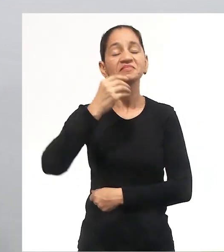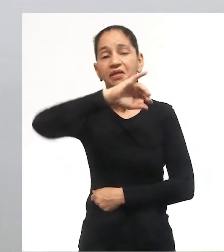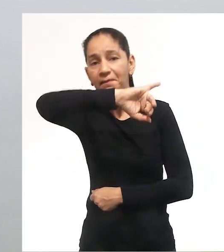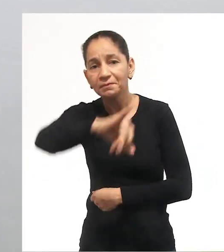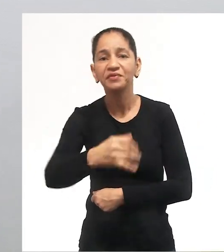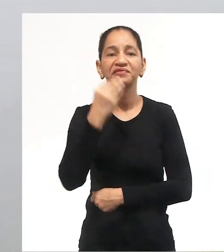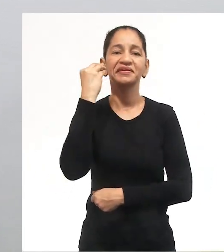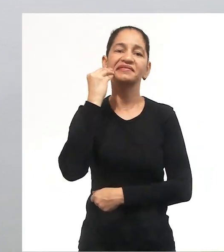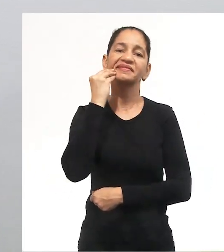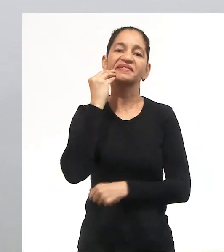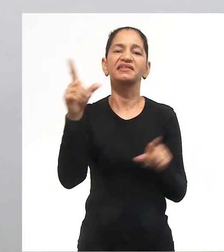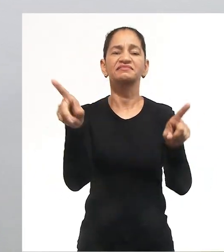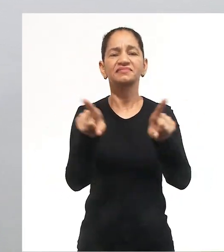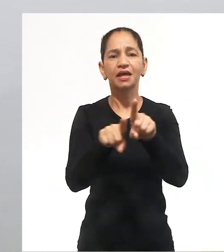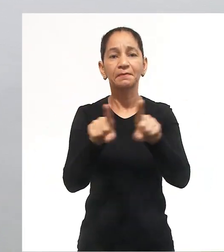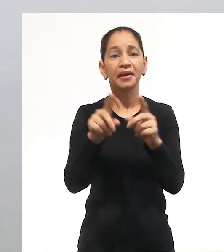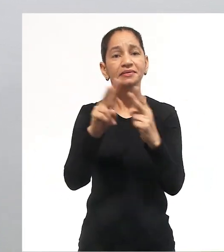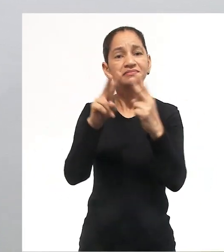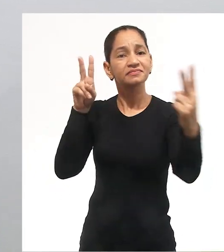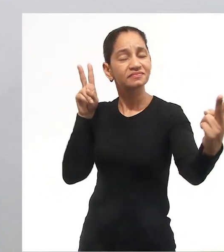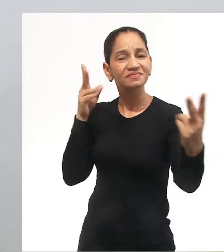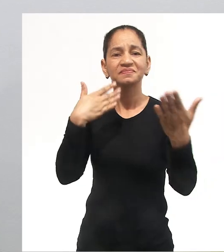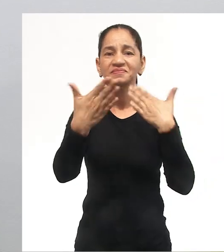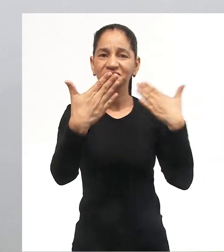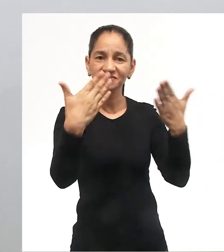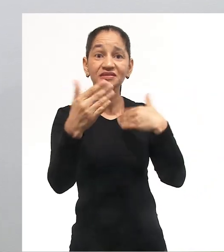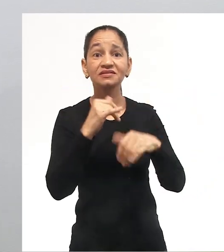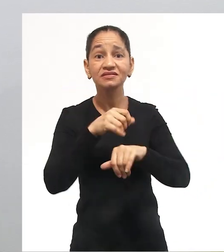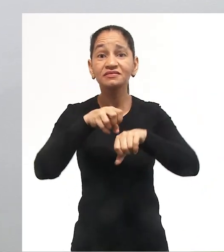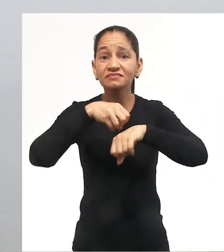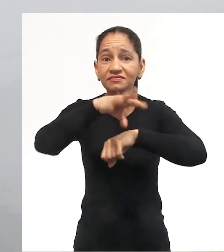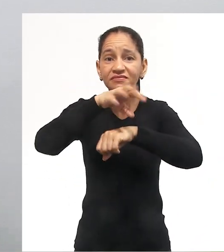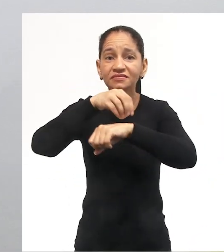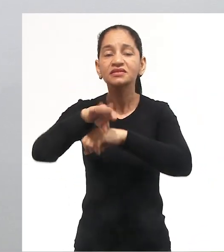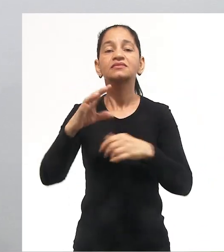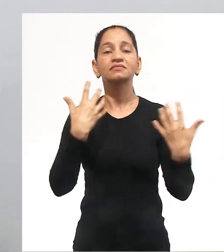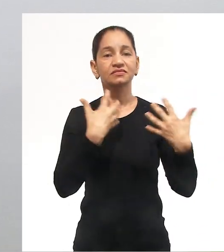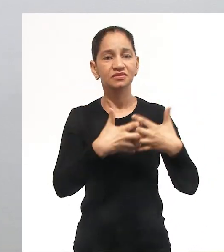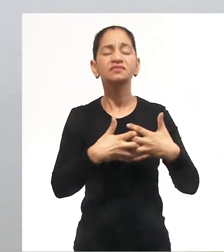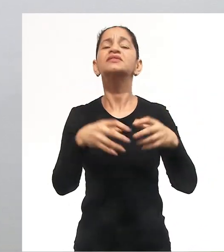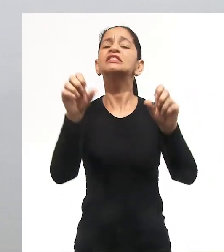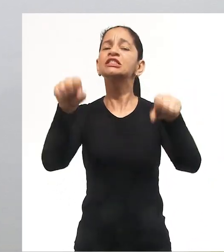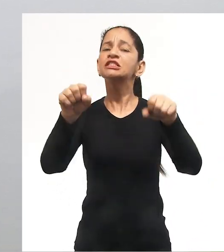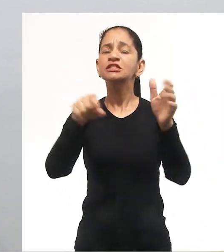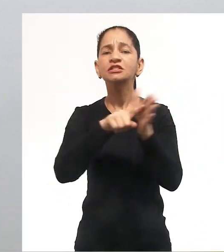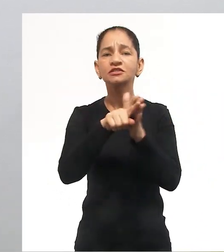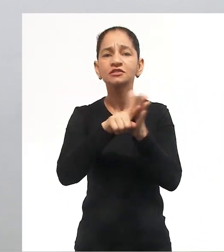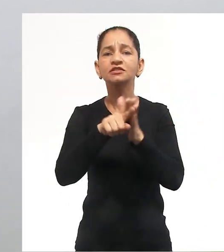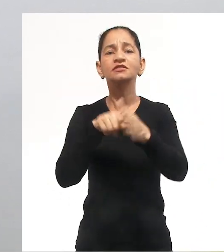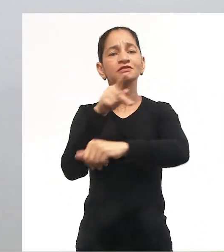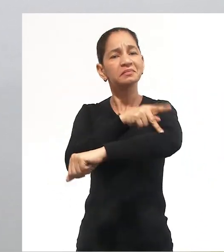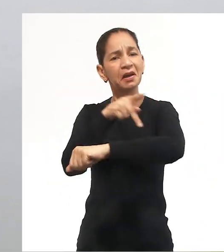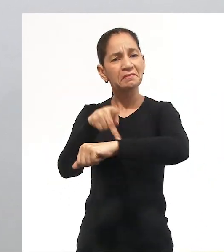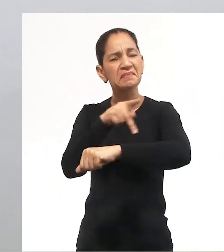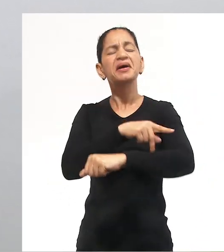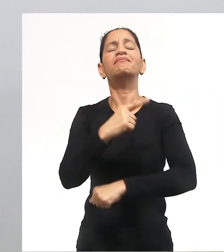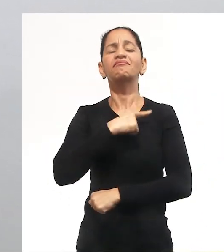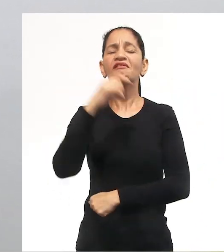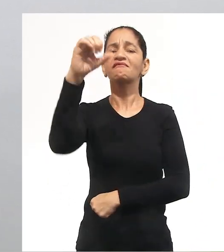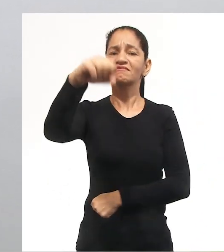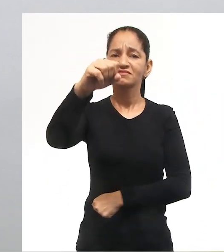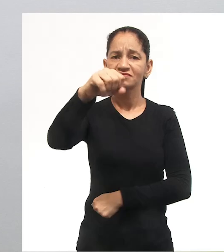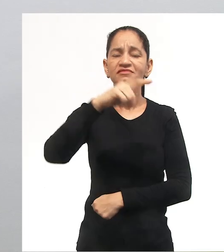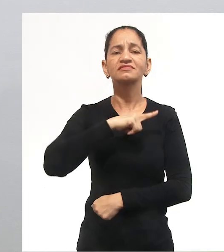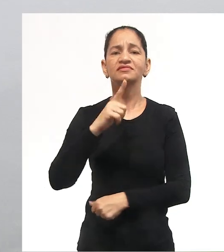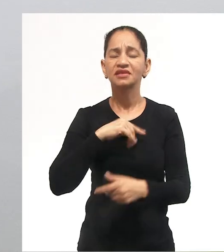de conversar com quem está aí do outro lado da telinha, né, e dizer, olha, no IFRO se faz pesquisa, pedagogia se faz